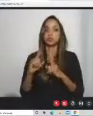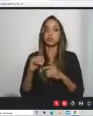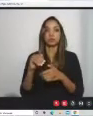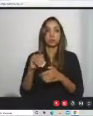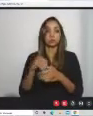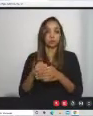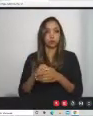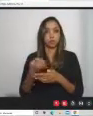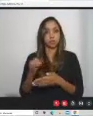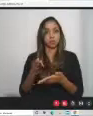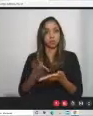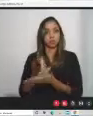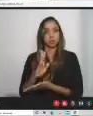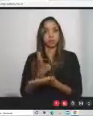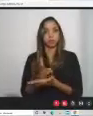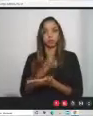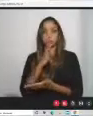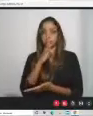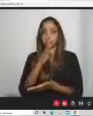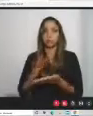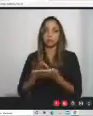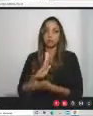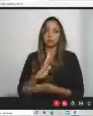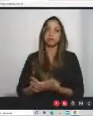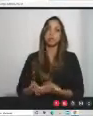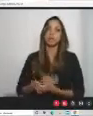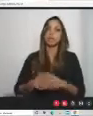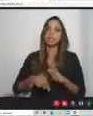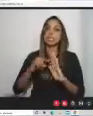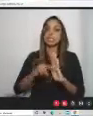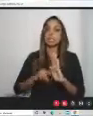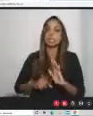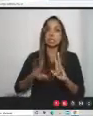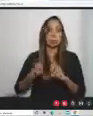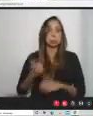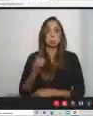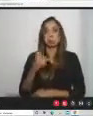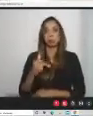aqueles que aprovam, pensam como se encontram, aprovado. Quando a matéria para liberar, dou por encerrada a presente